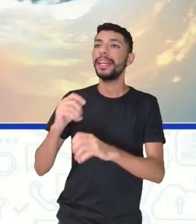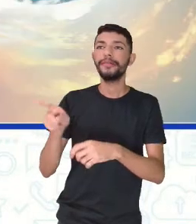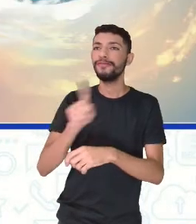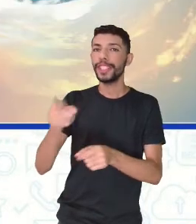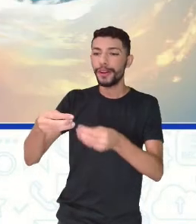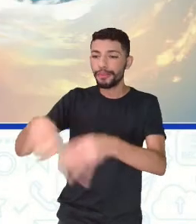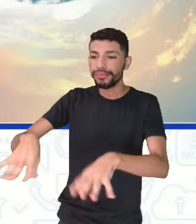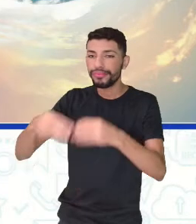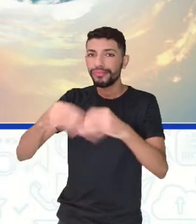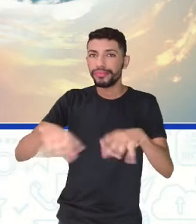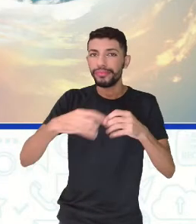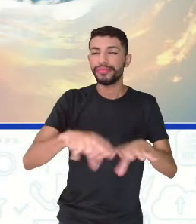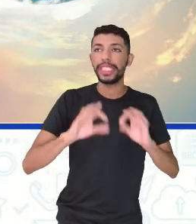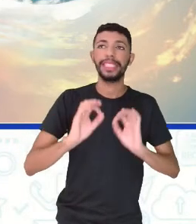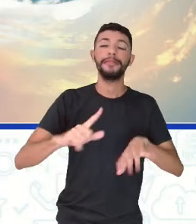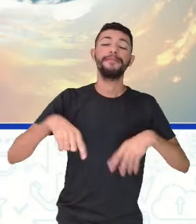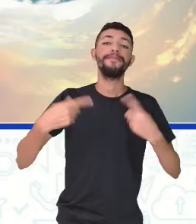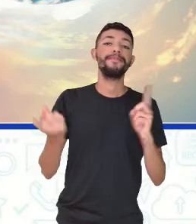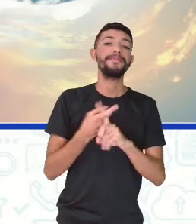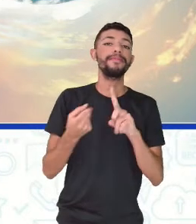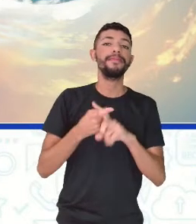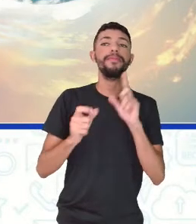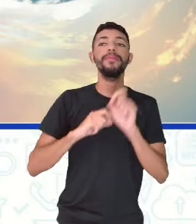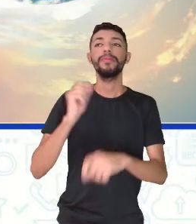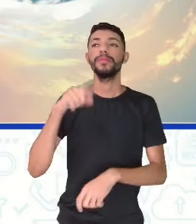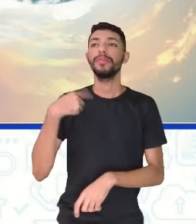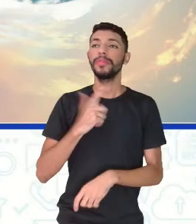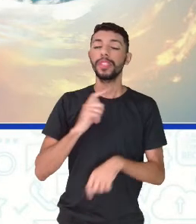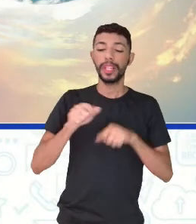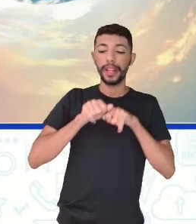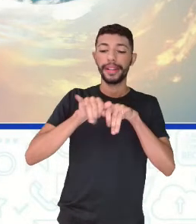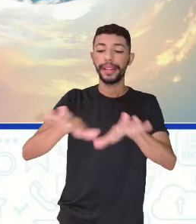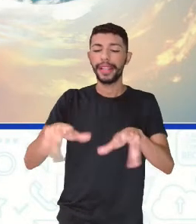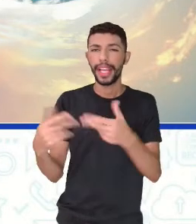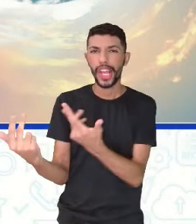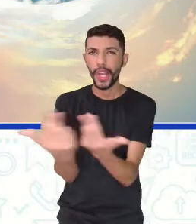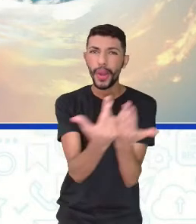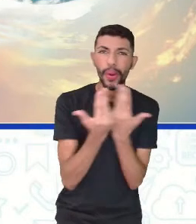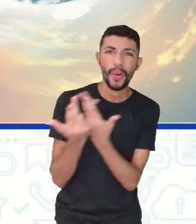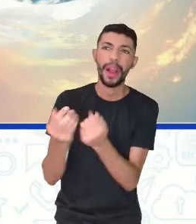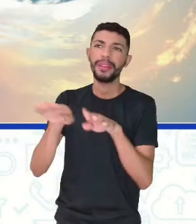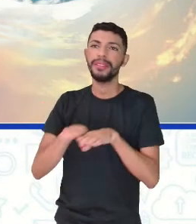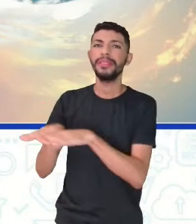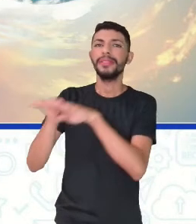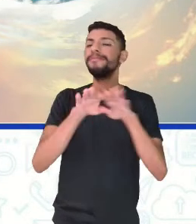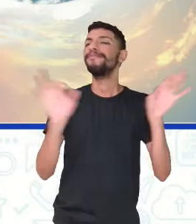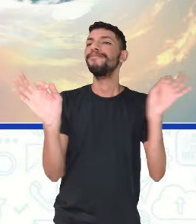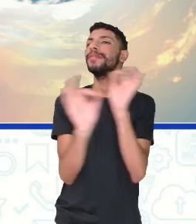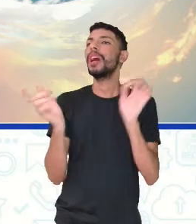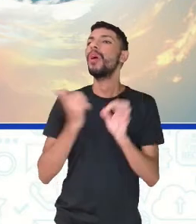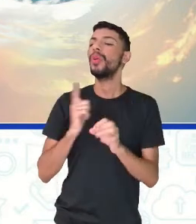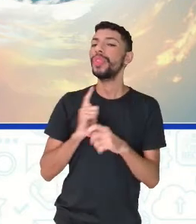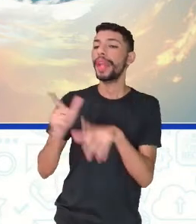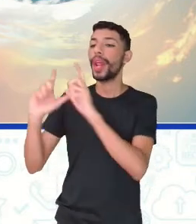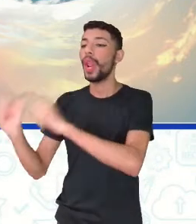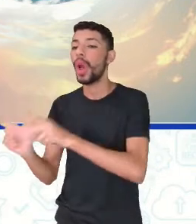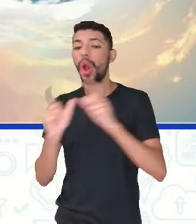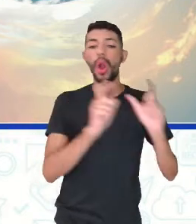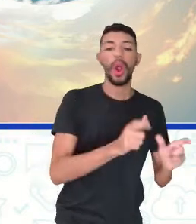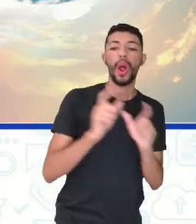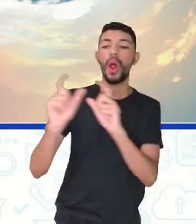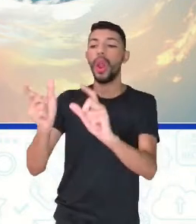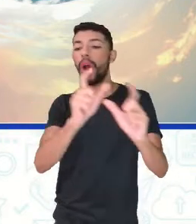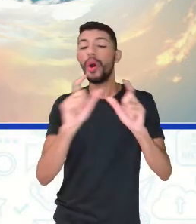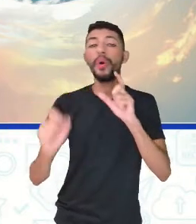desperdiçar. Vimos também que essa distribuição, ela não é por igual. Existem espaços, né, que